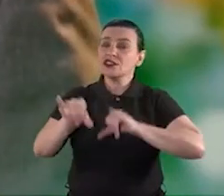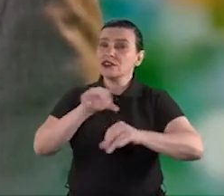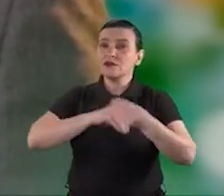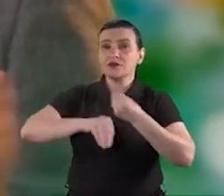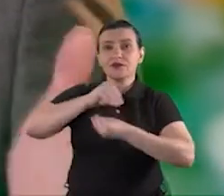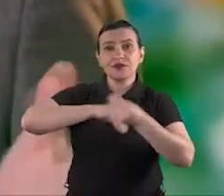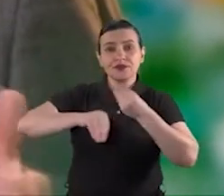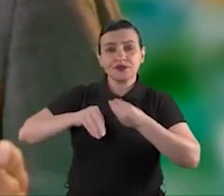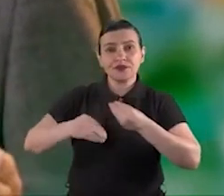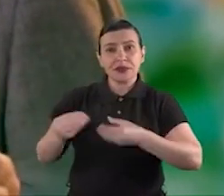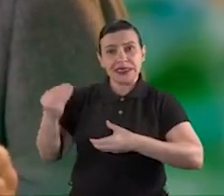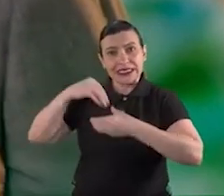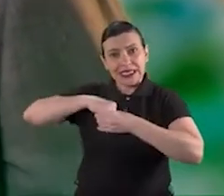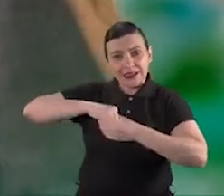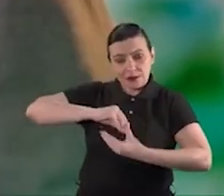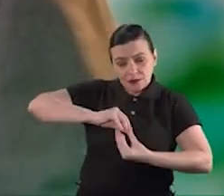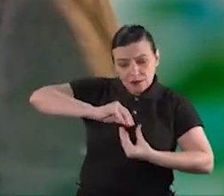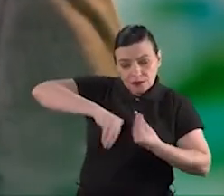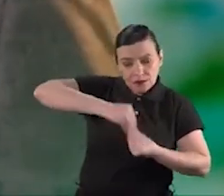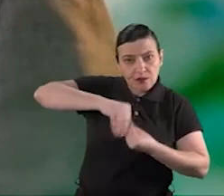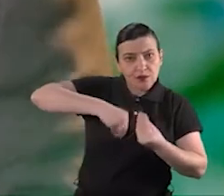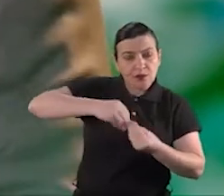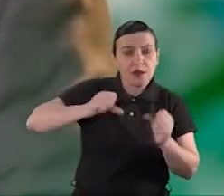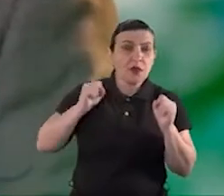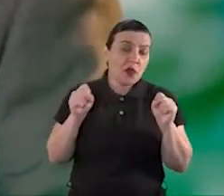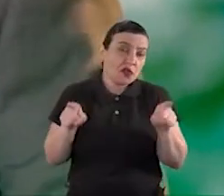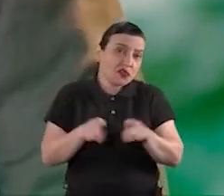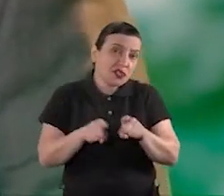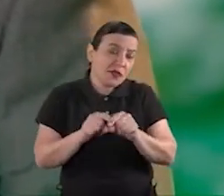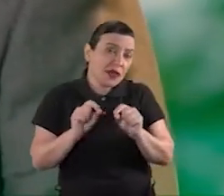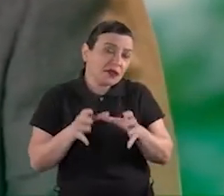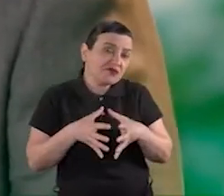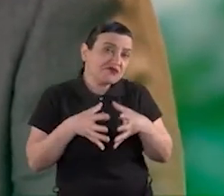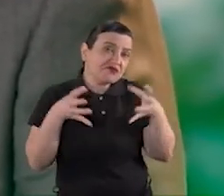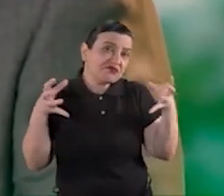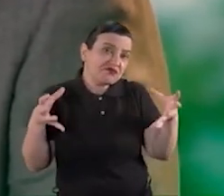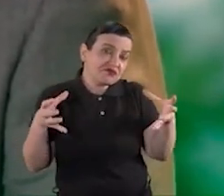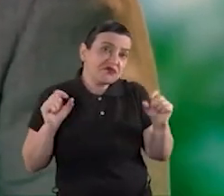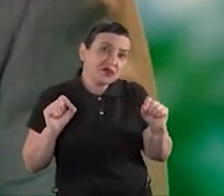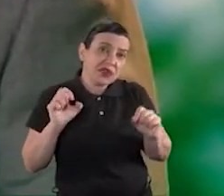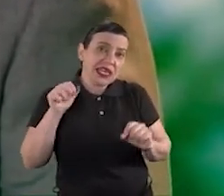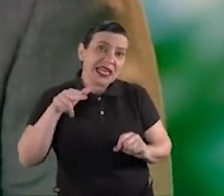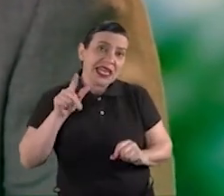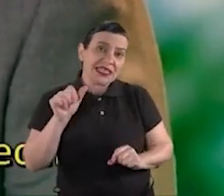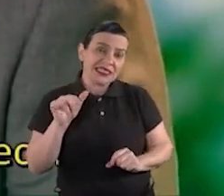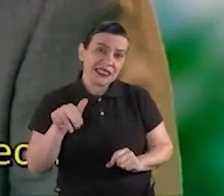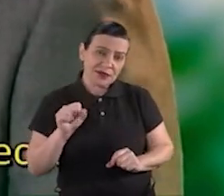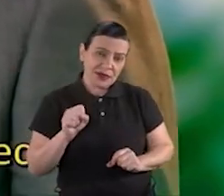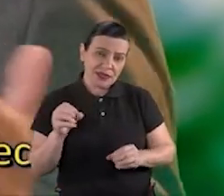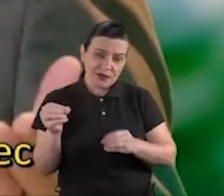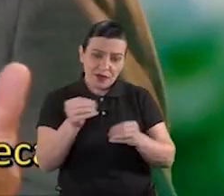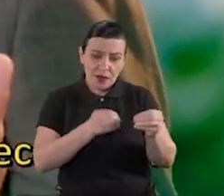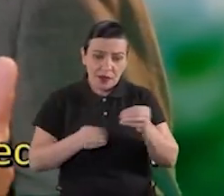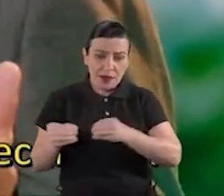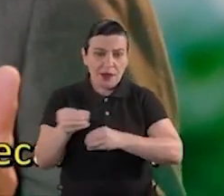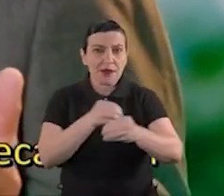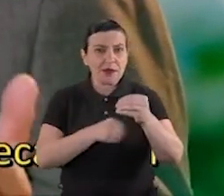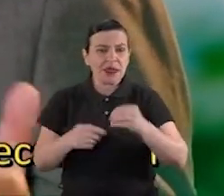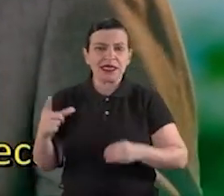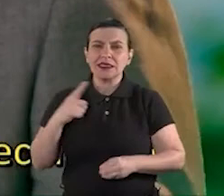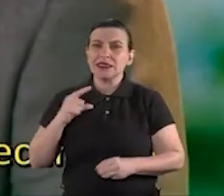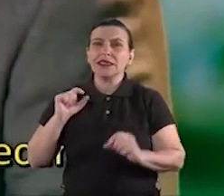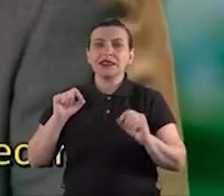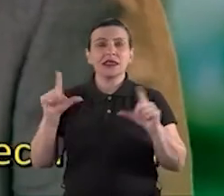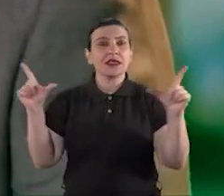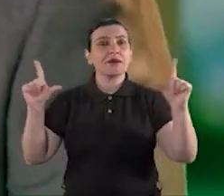o metabolismo ainda ocorre é mas pode ocorrer em um amplo espectro de enzimas associadas em suma temos